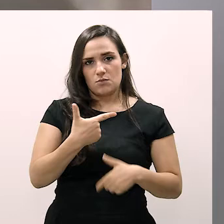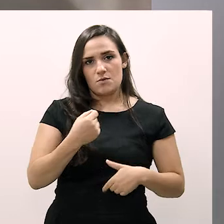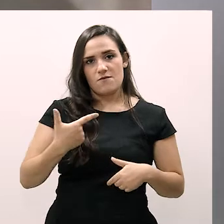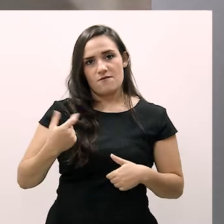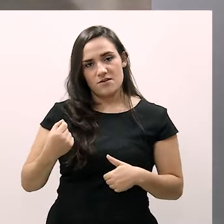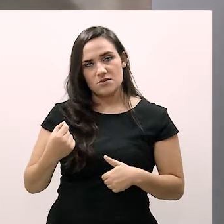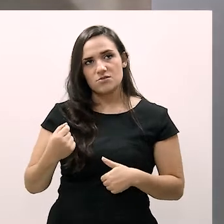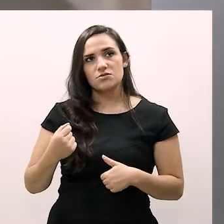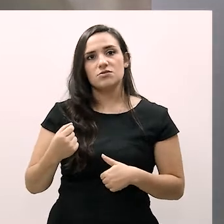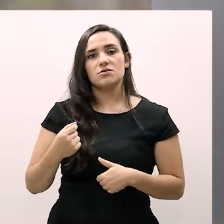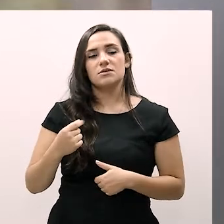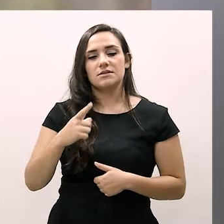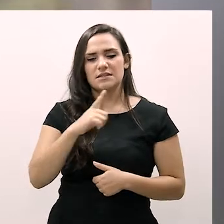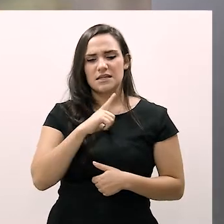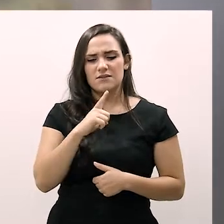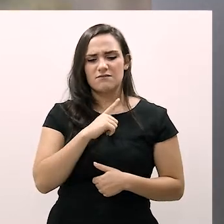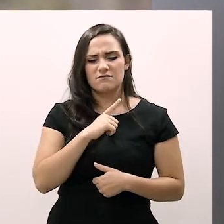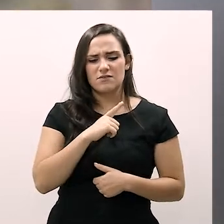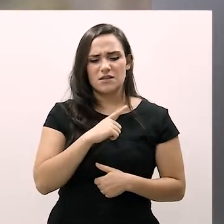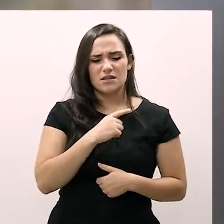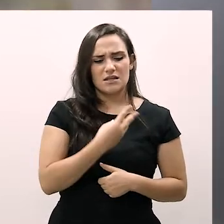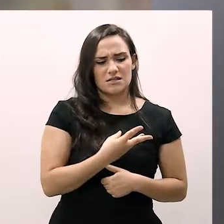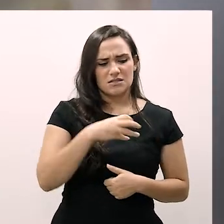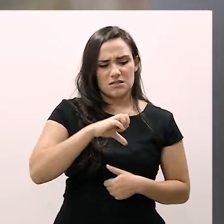360 mil, 390 mil